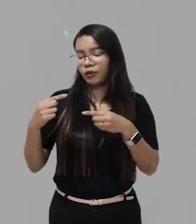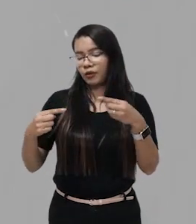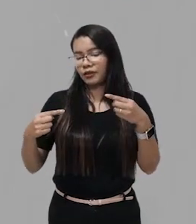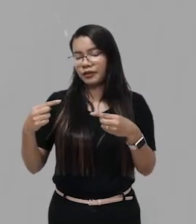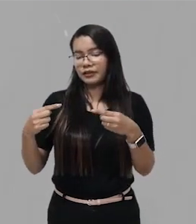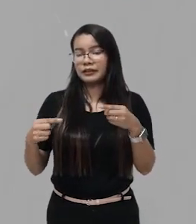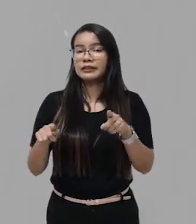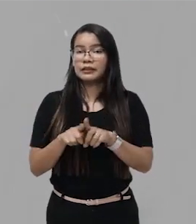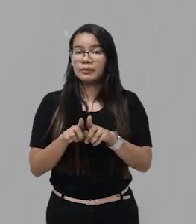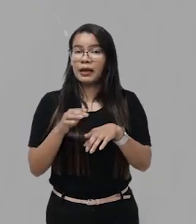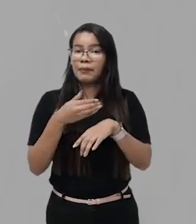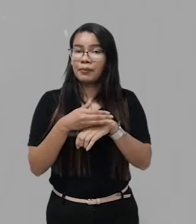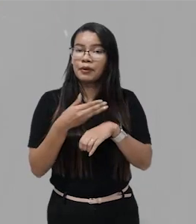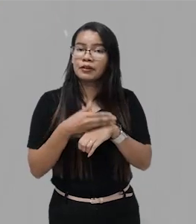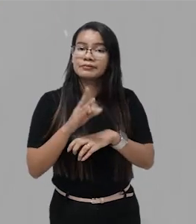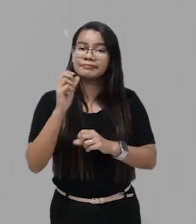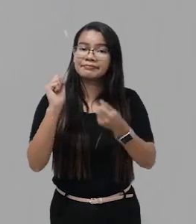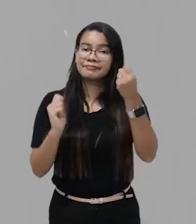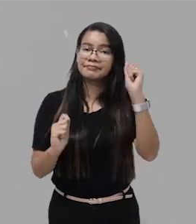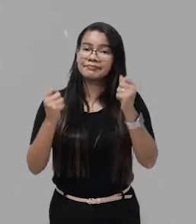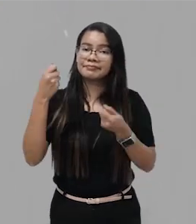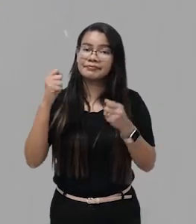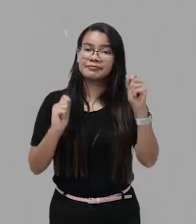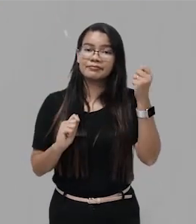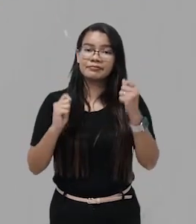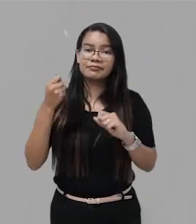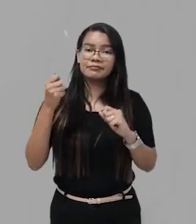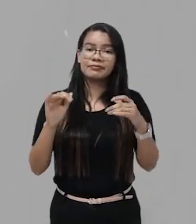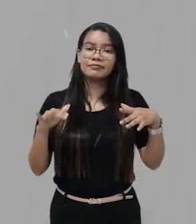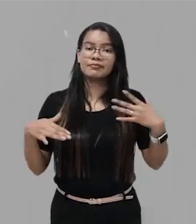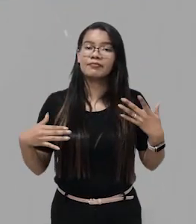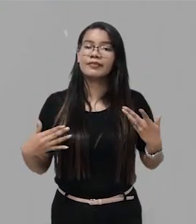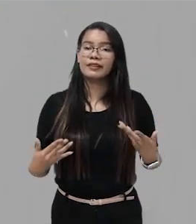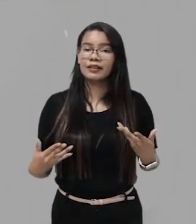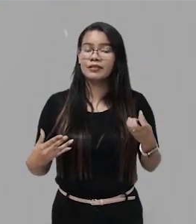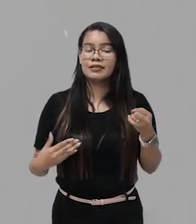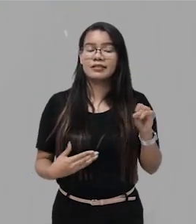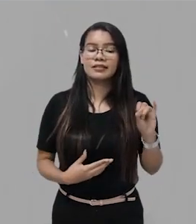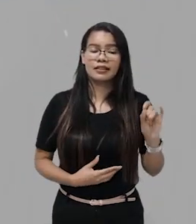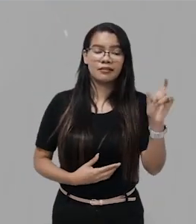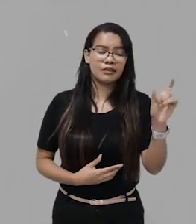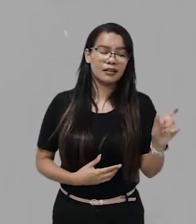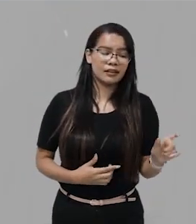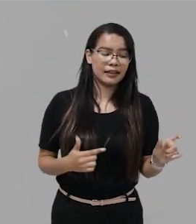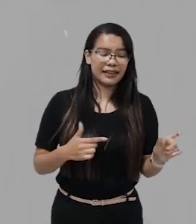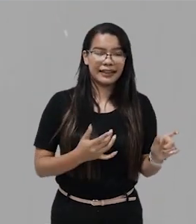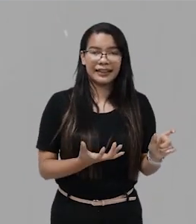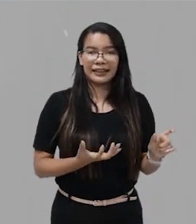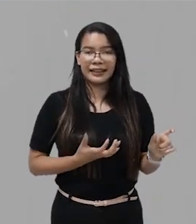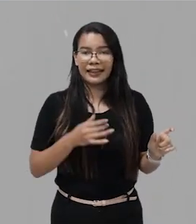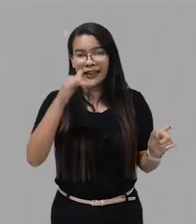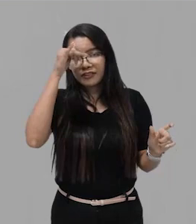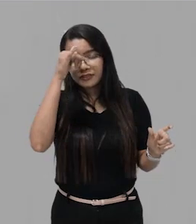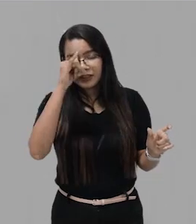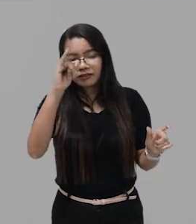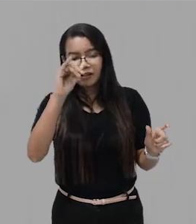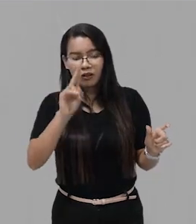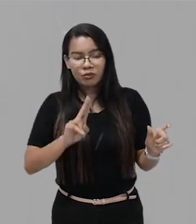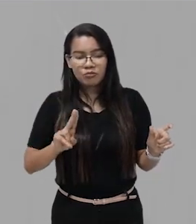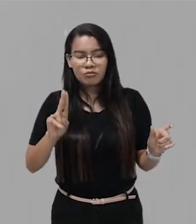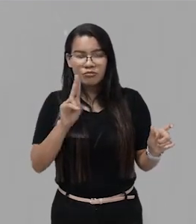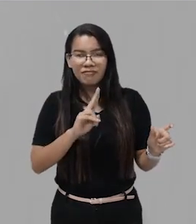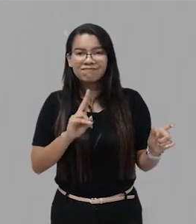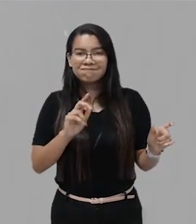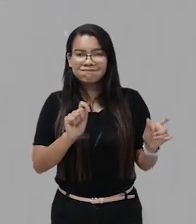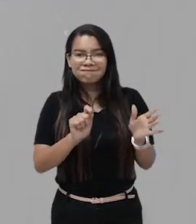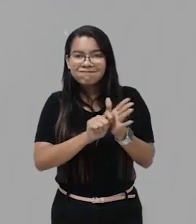a prática de exercícios físicos, assim como para a pressão arterial. Então, se o indivíduo ele quer evitar o uso desse tipo de